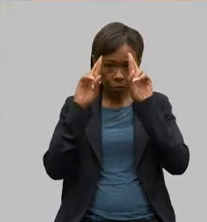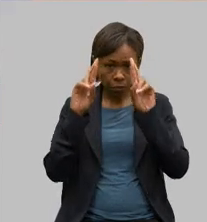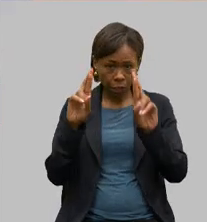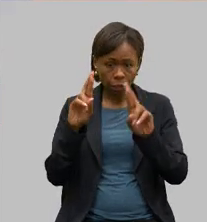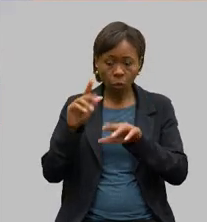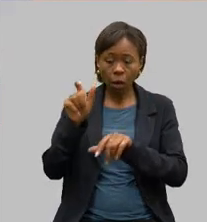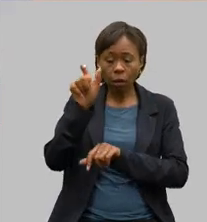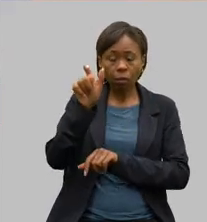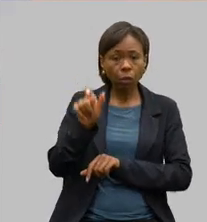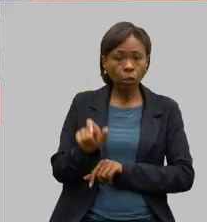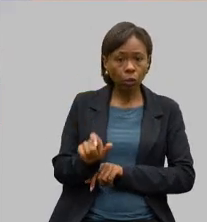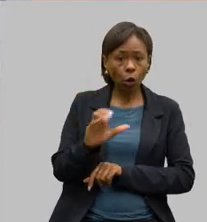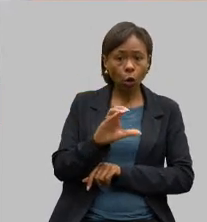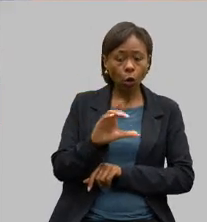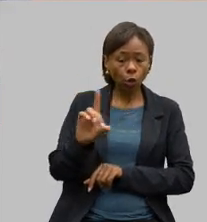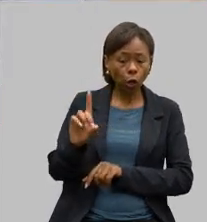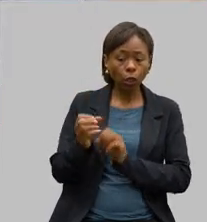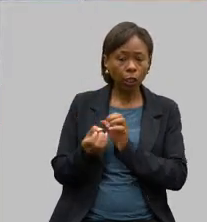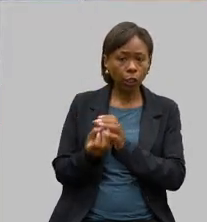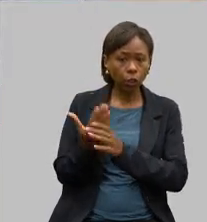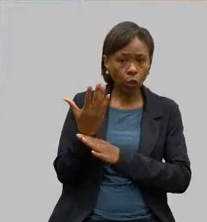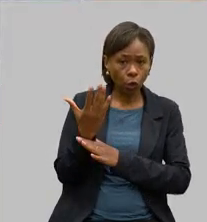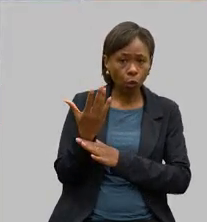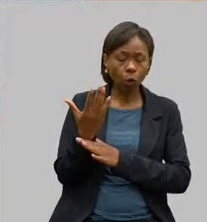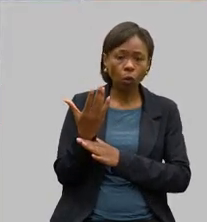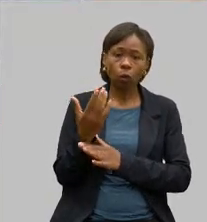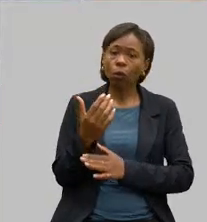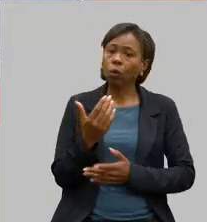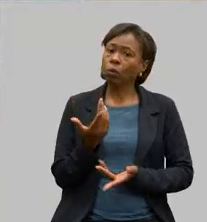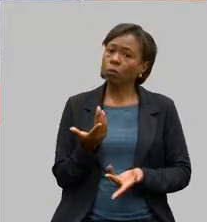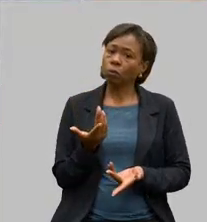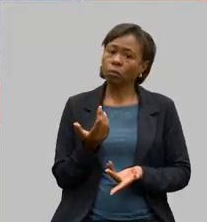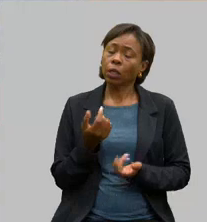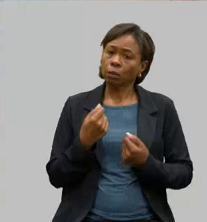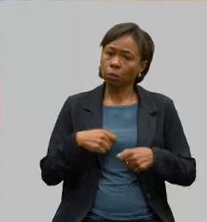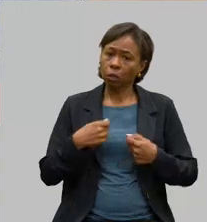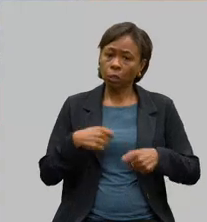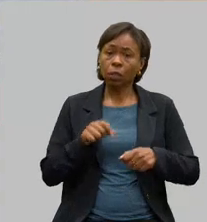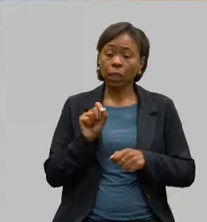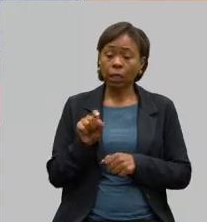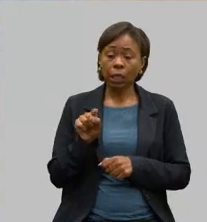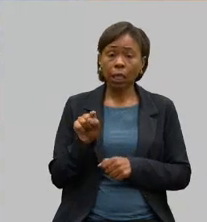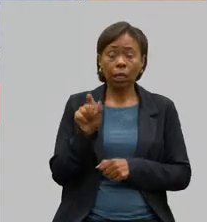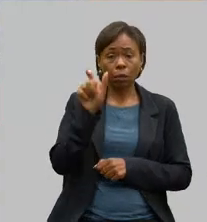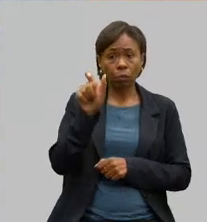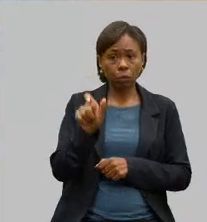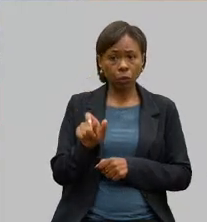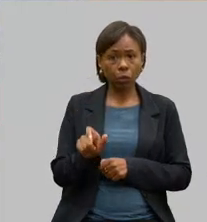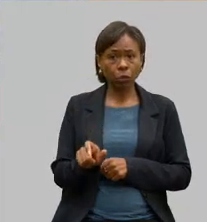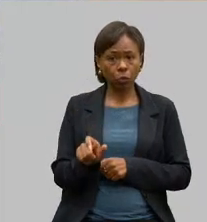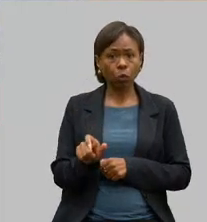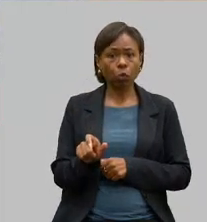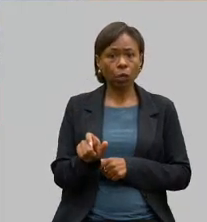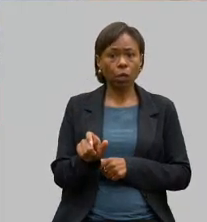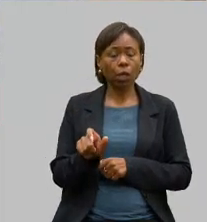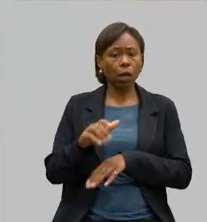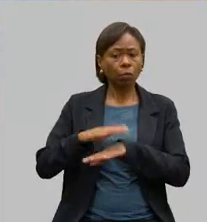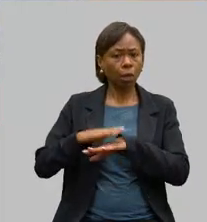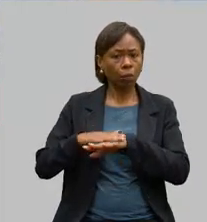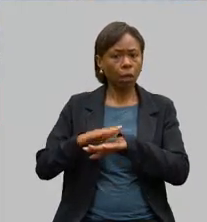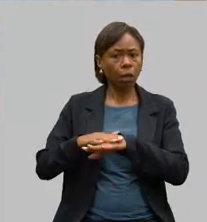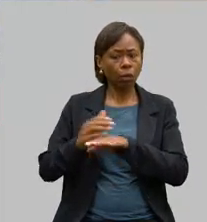compreender que não adianta fazer por mas é preciso que esse sujeitos eles tenham essa autoria e